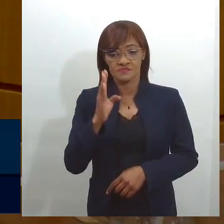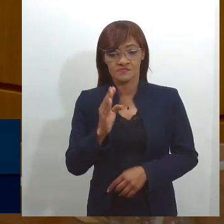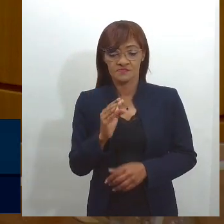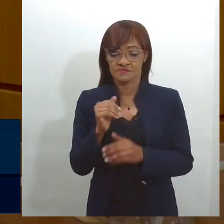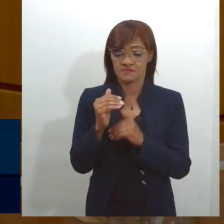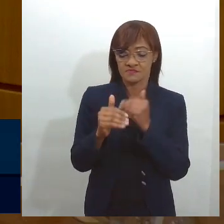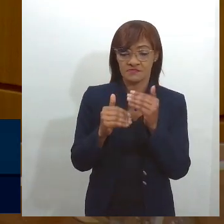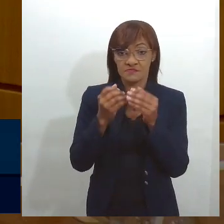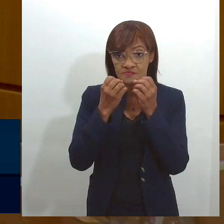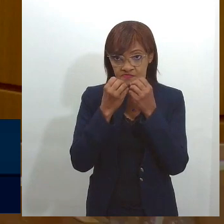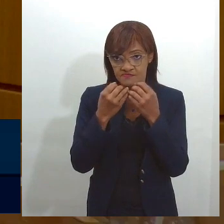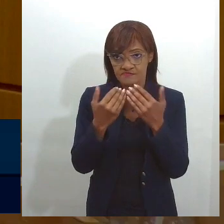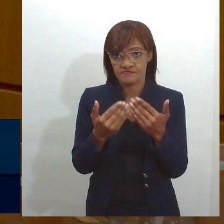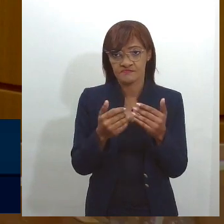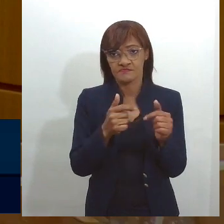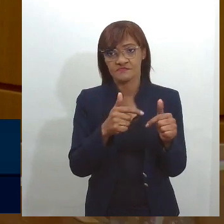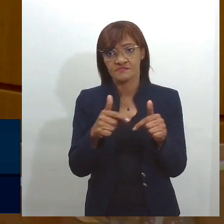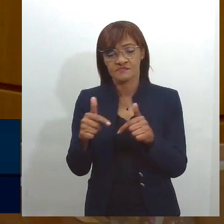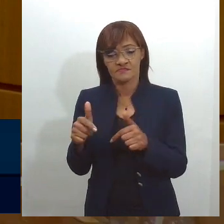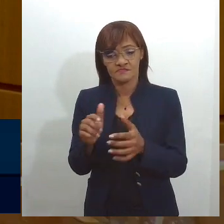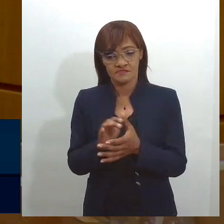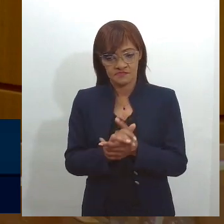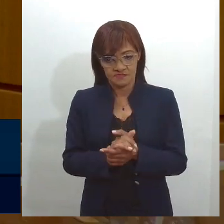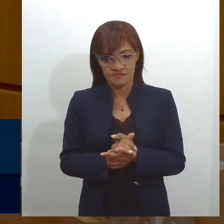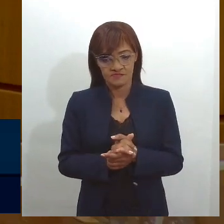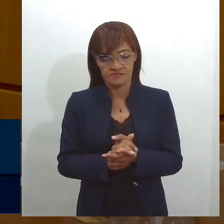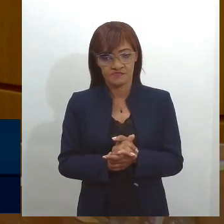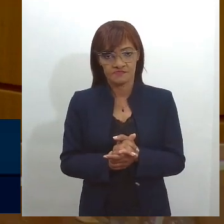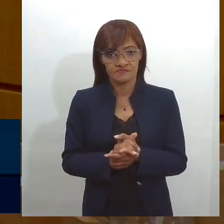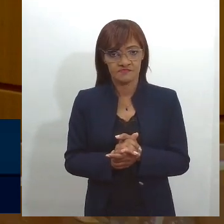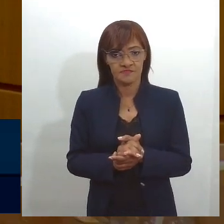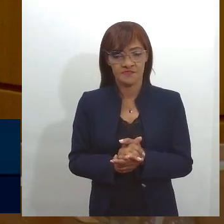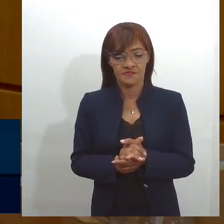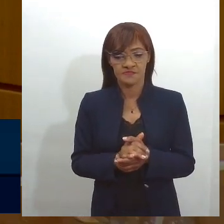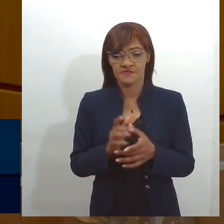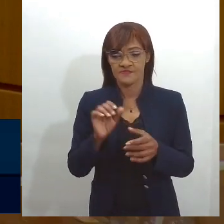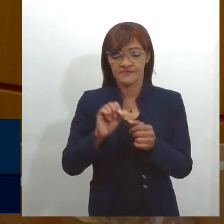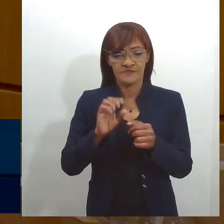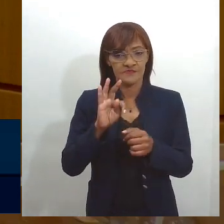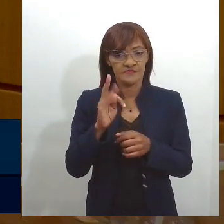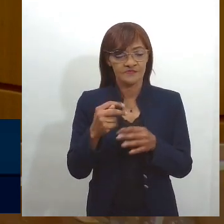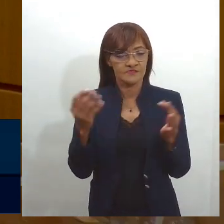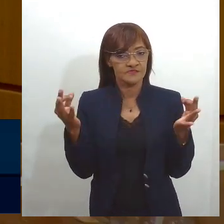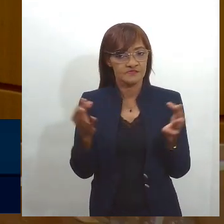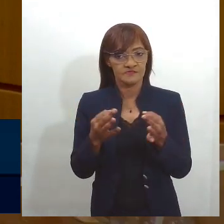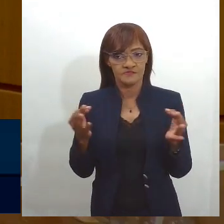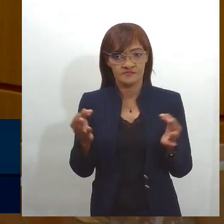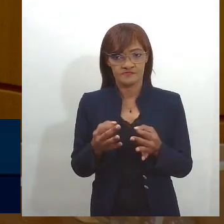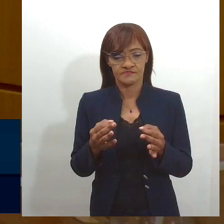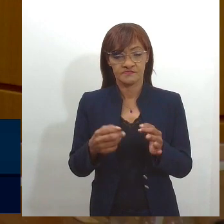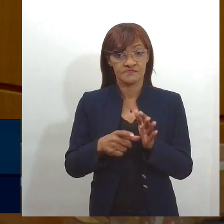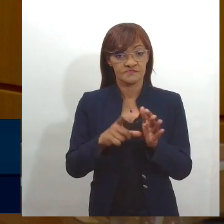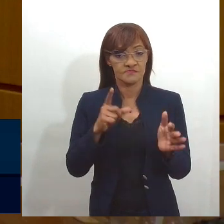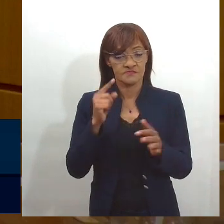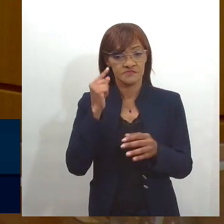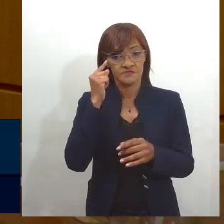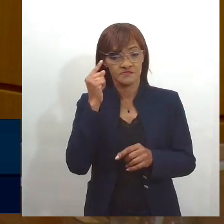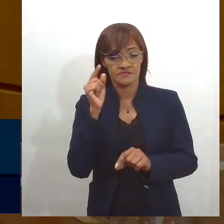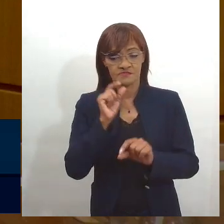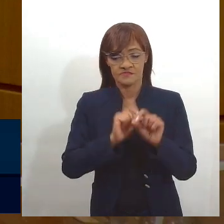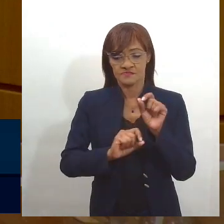muito bem conta do recado. A gente precisa realmente pensar um pouco mais dentro do nosso